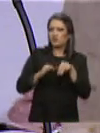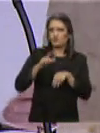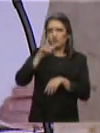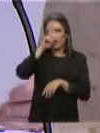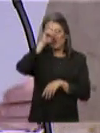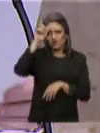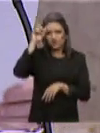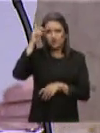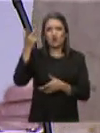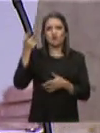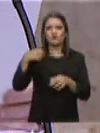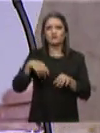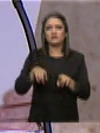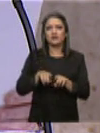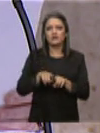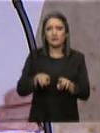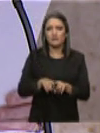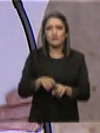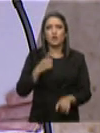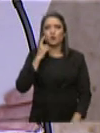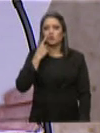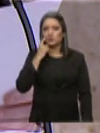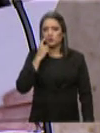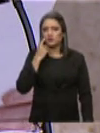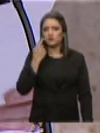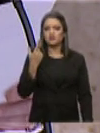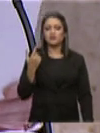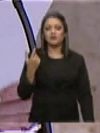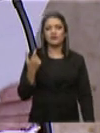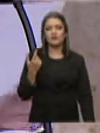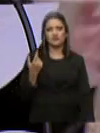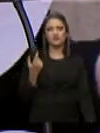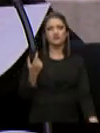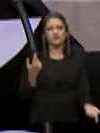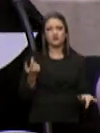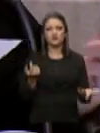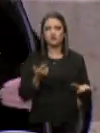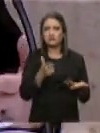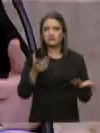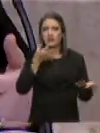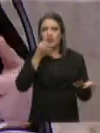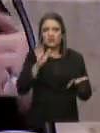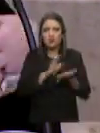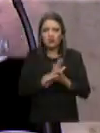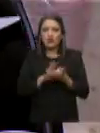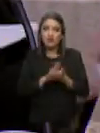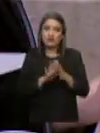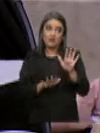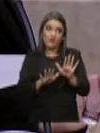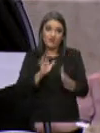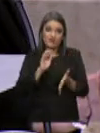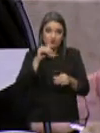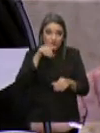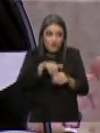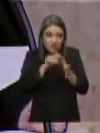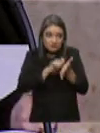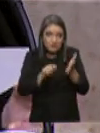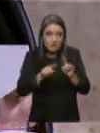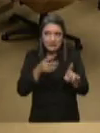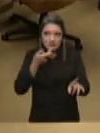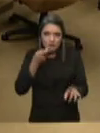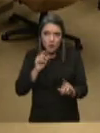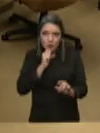ministro Nunes Marques, eu não tenho nenhuma manifestação, não registramos. Talvez estejam no voto escrito, mas oralmente... Senhor